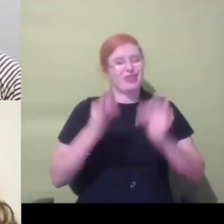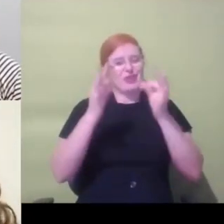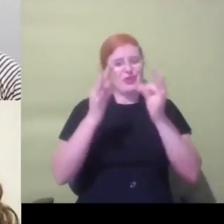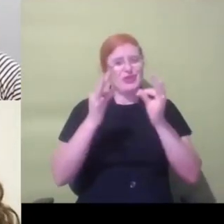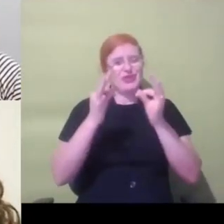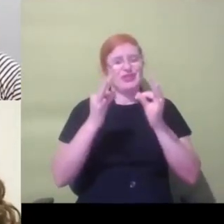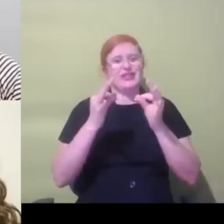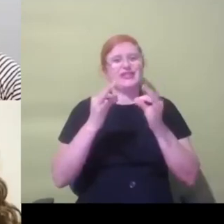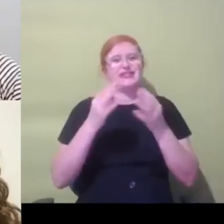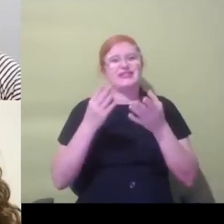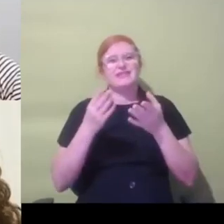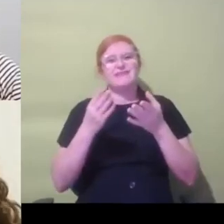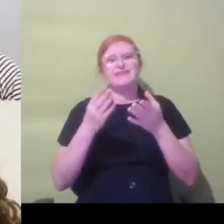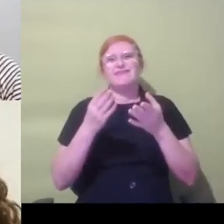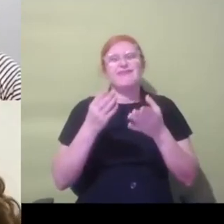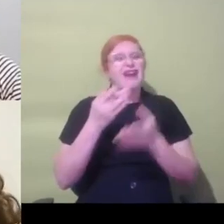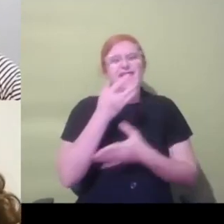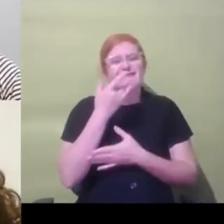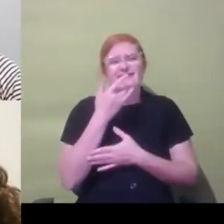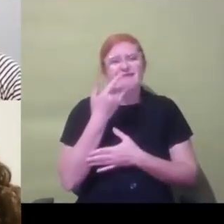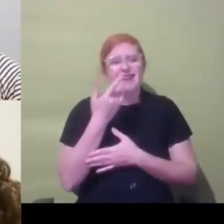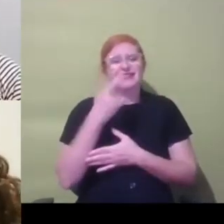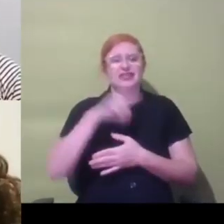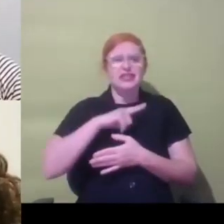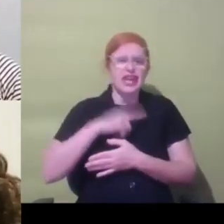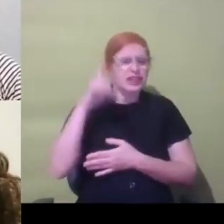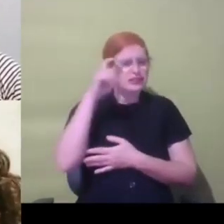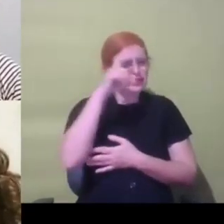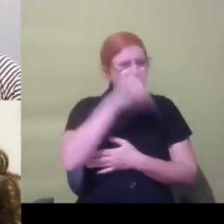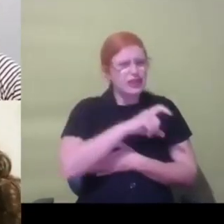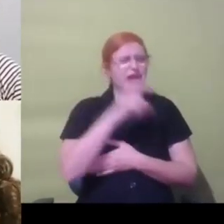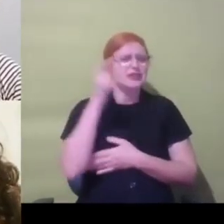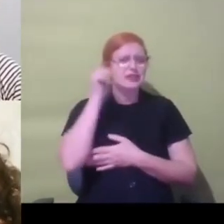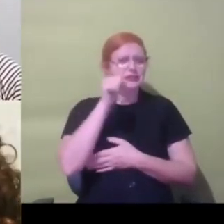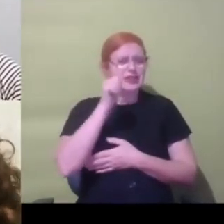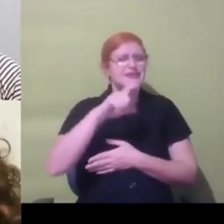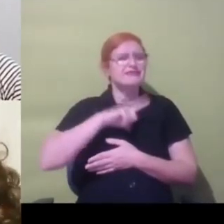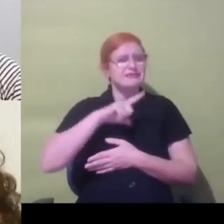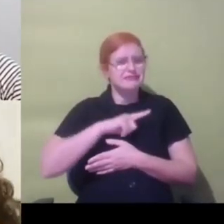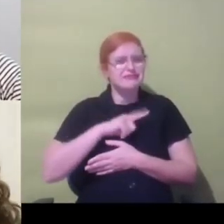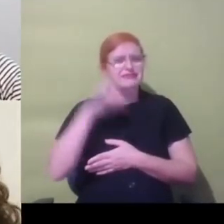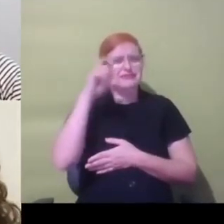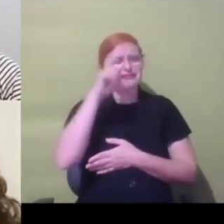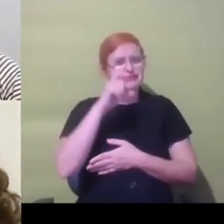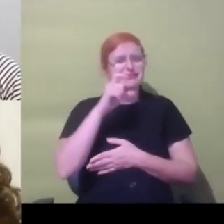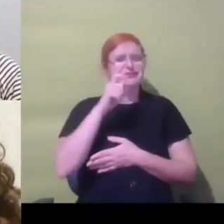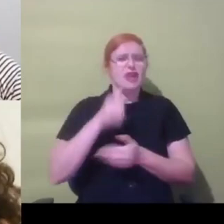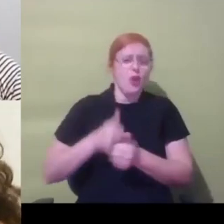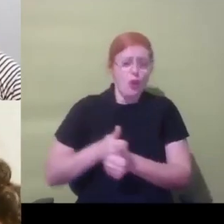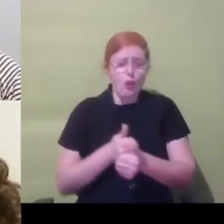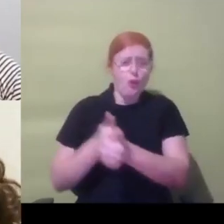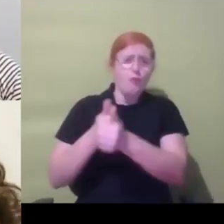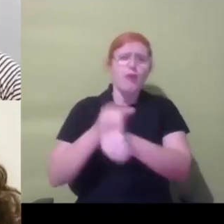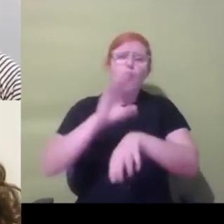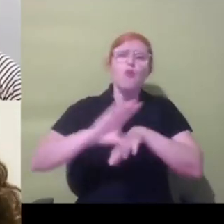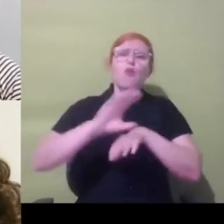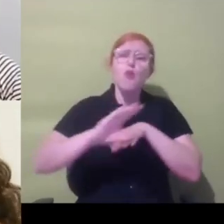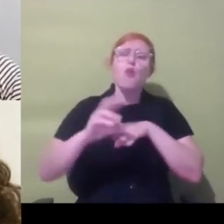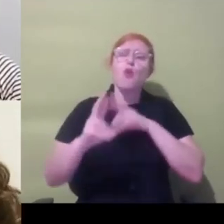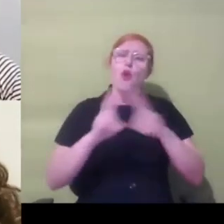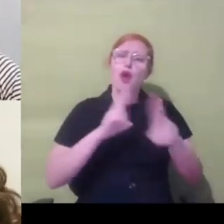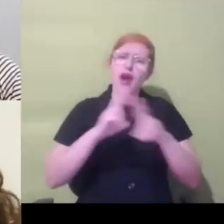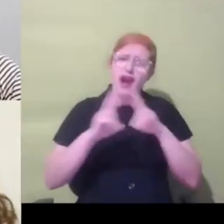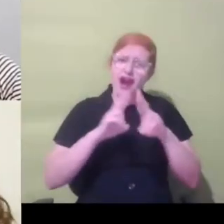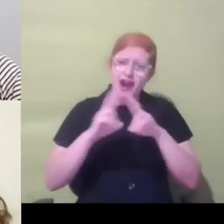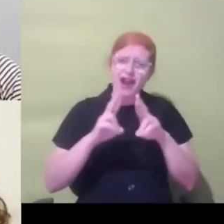pouco intuitiva, né? Então, assim, muitas dificuldades que as companheiras têm para acompanhar os cursos estão relacionadas a